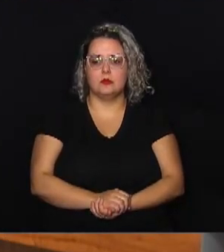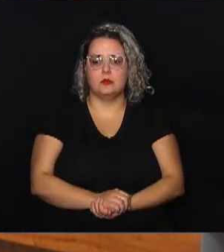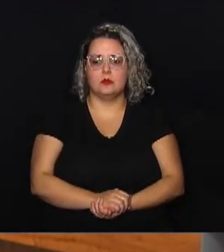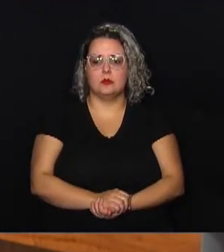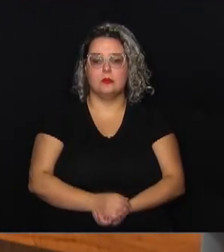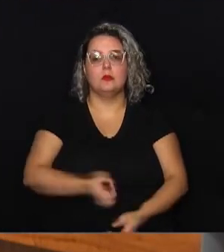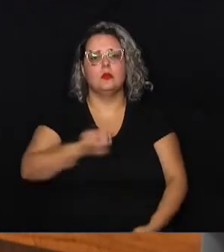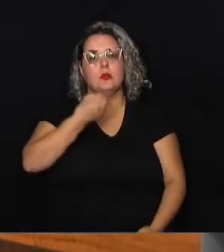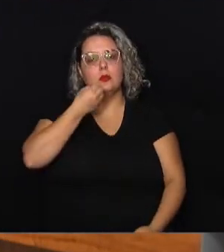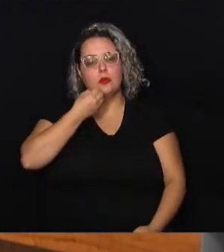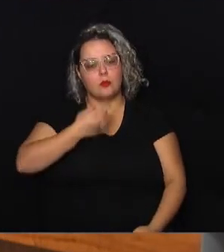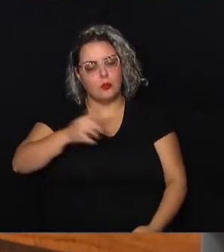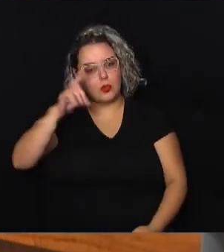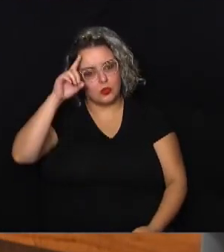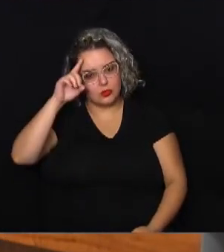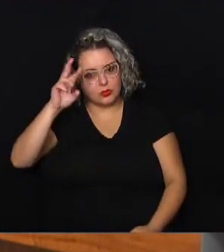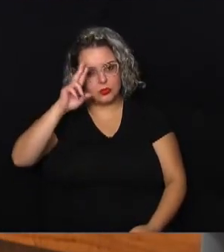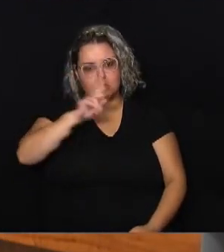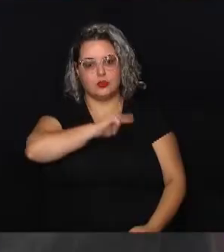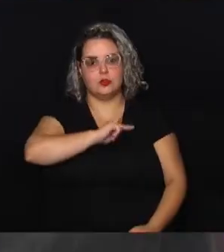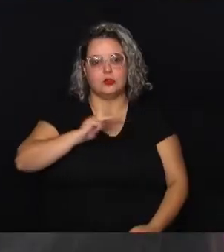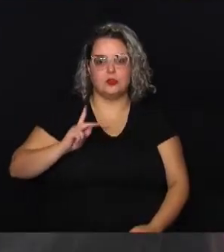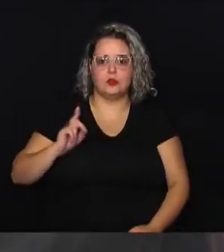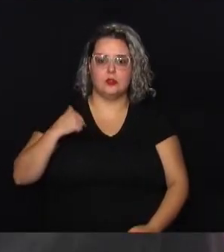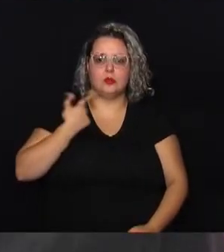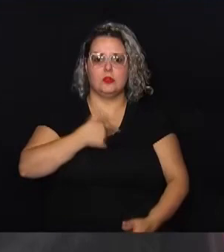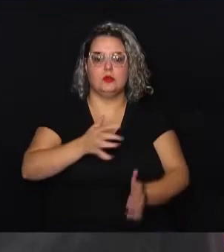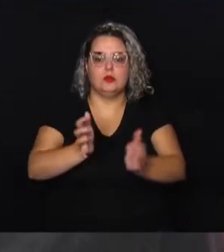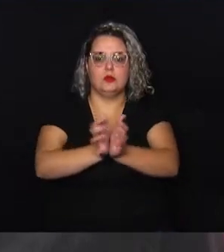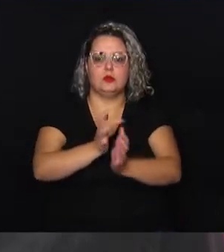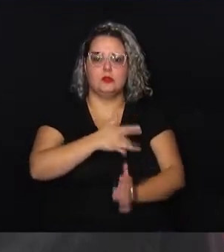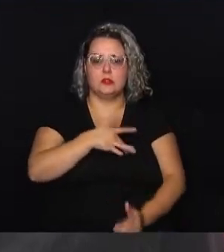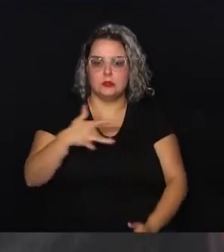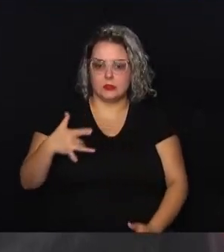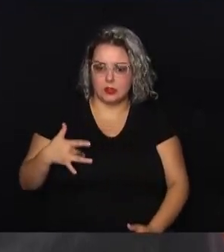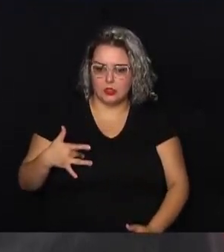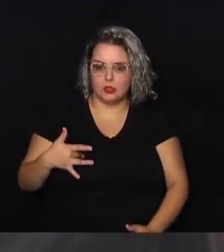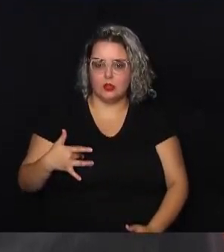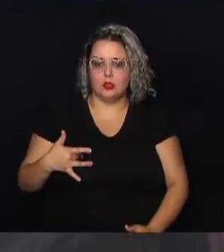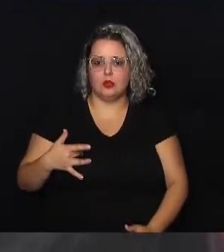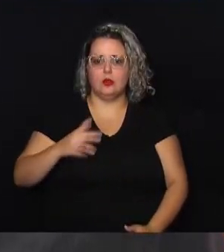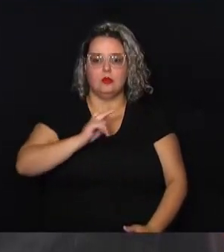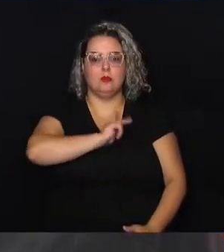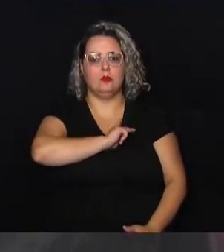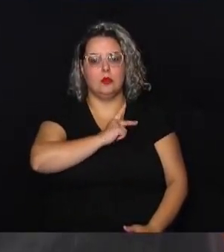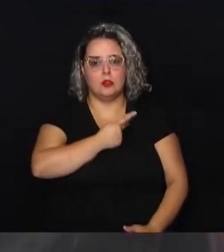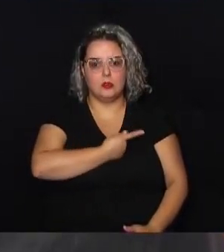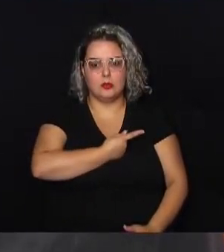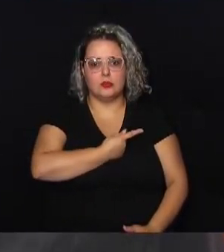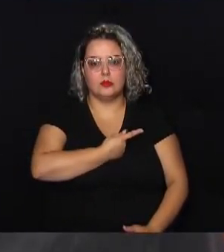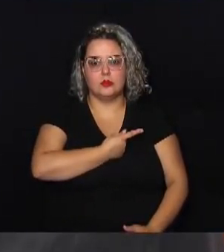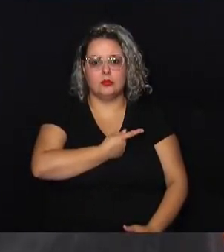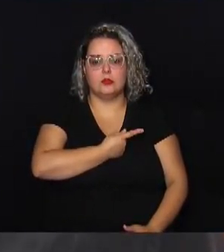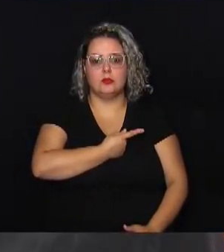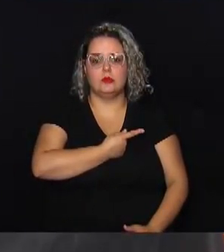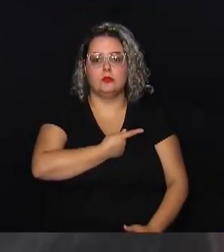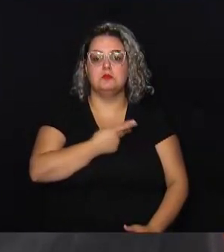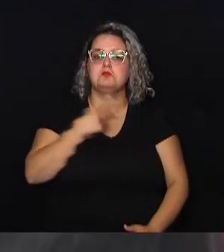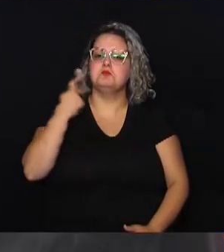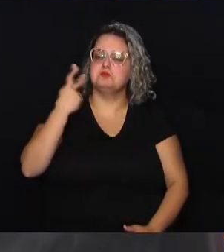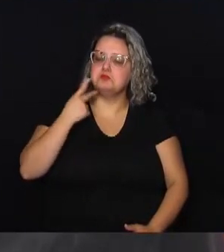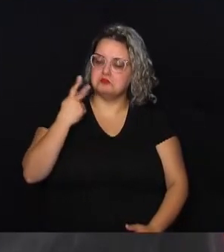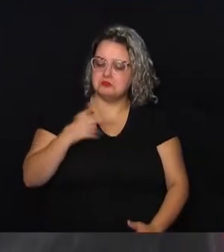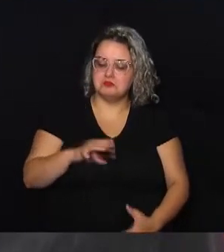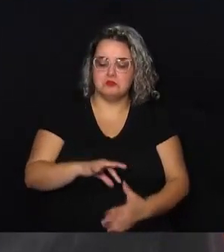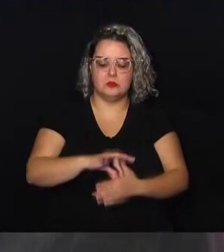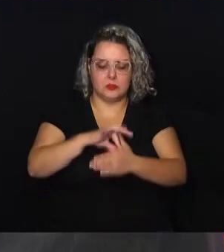Muito bom dia, senhor presidente da nossa Comissão de Saúde, Paulo Haddad, grande vereador, líder